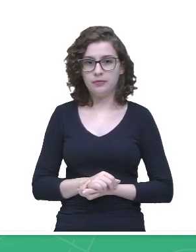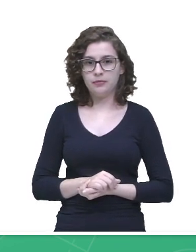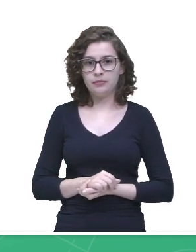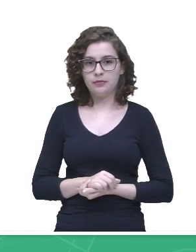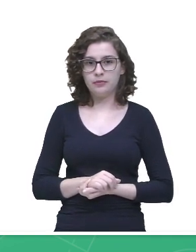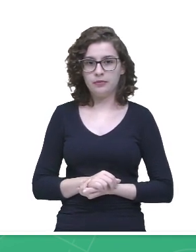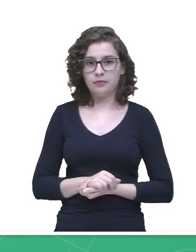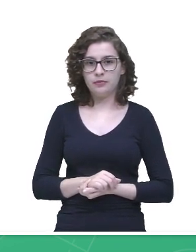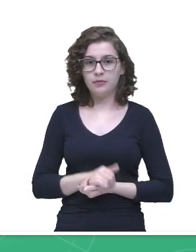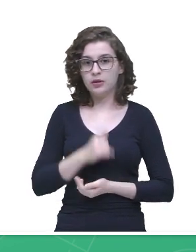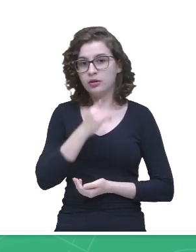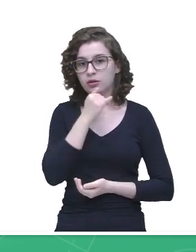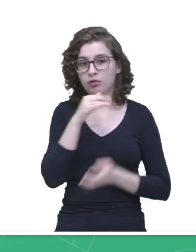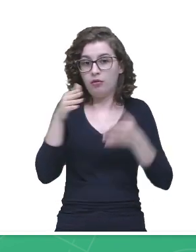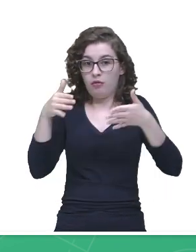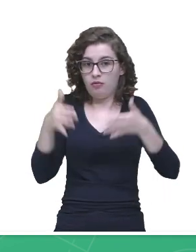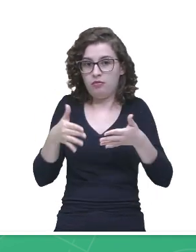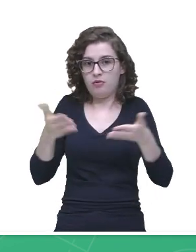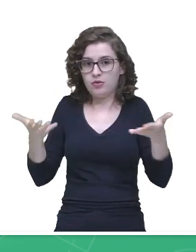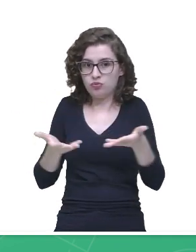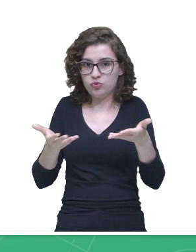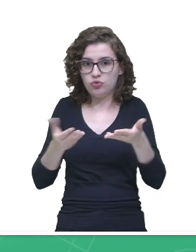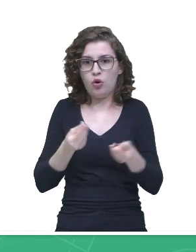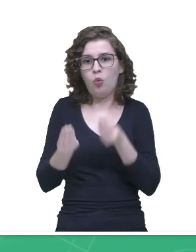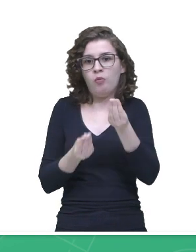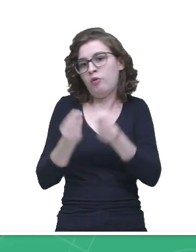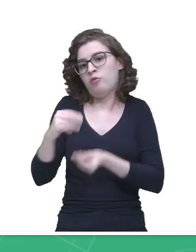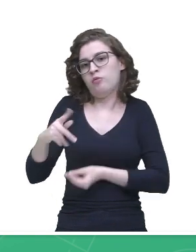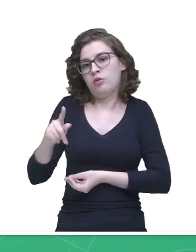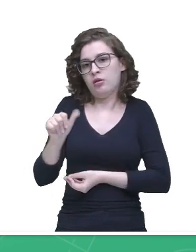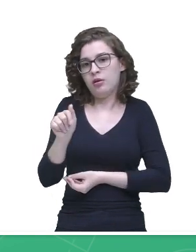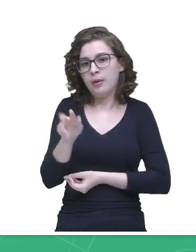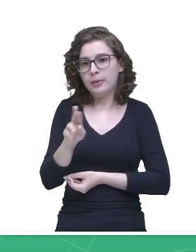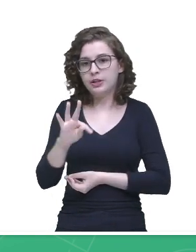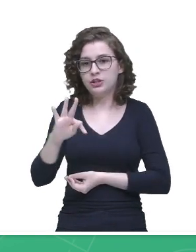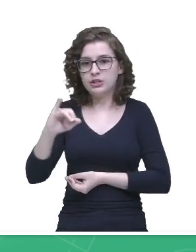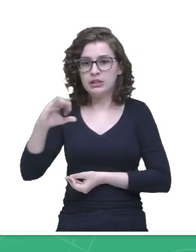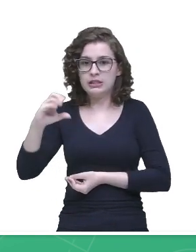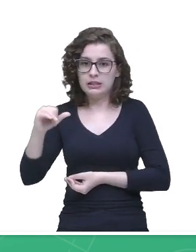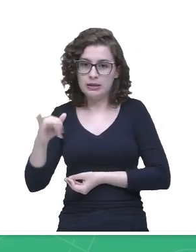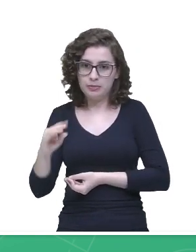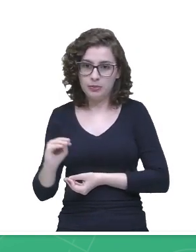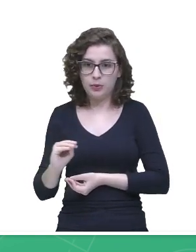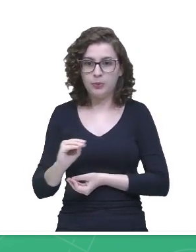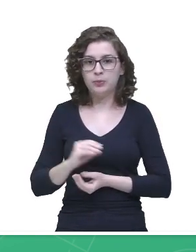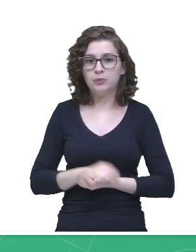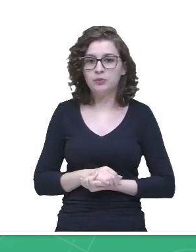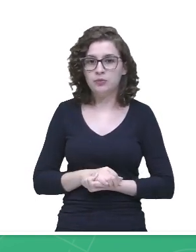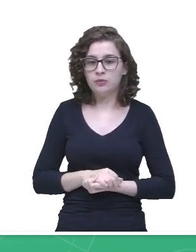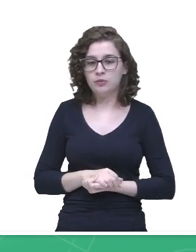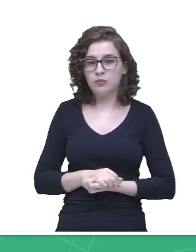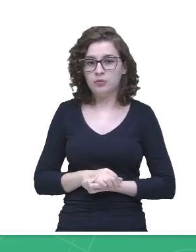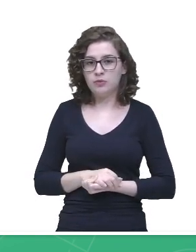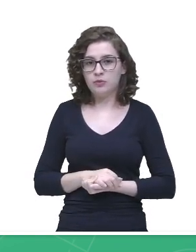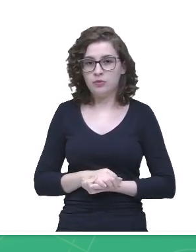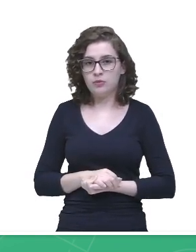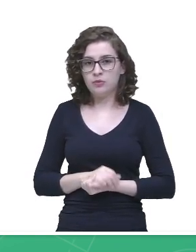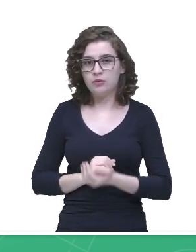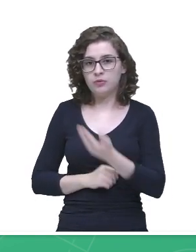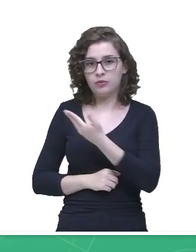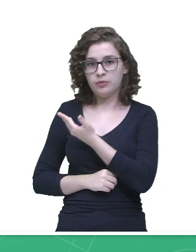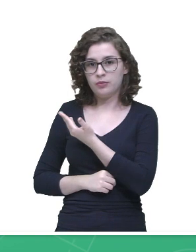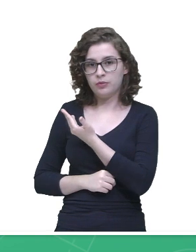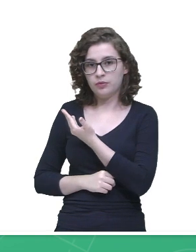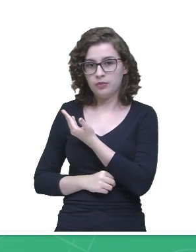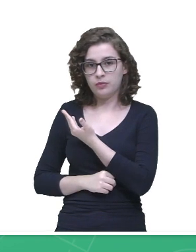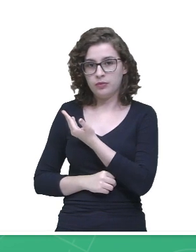só interessa uma coisa, saber como é que faz o particípio. Se o verbo é regular, o particípio, digamos, o verbo termina em AR,